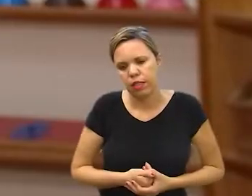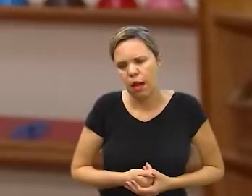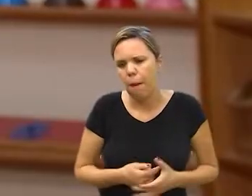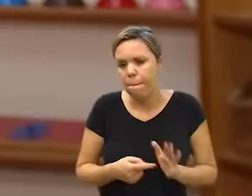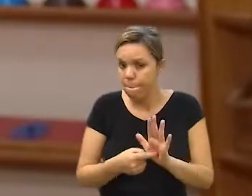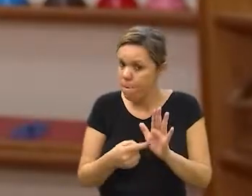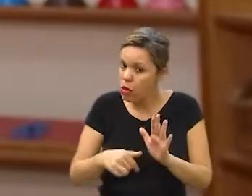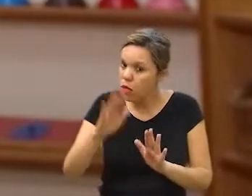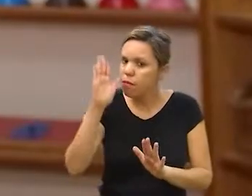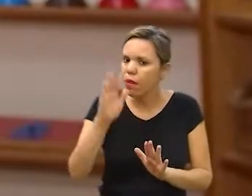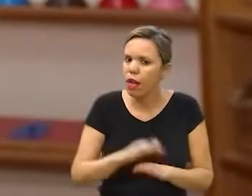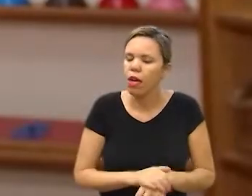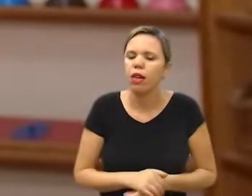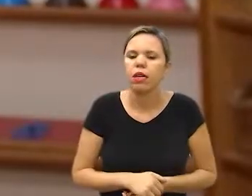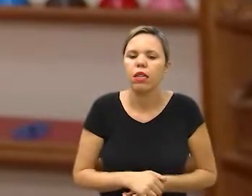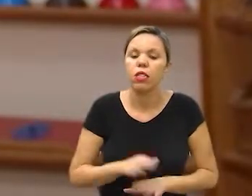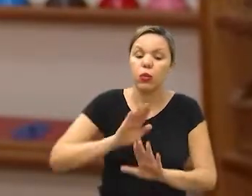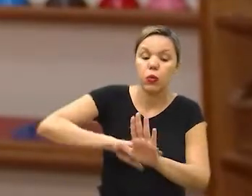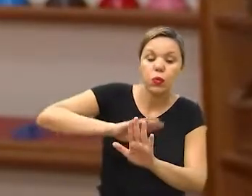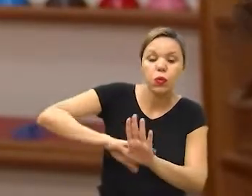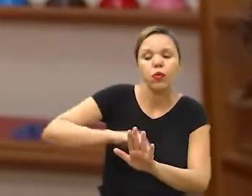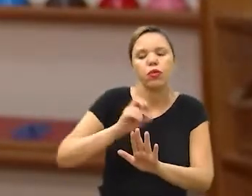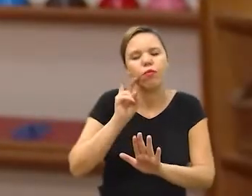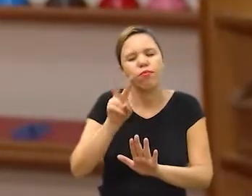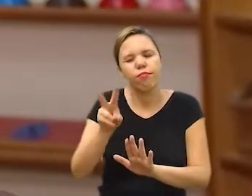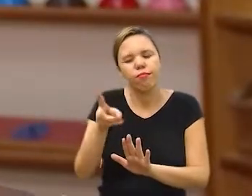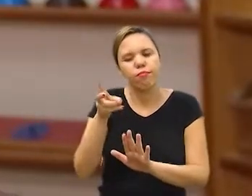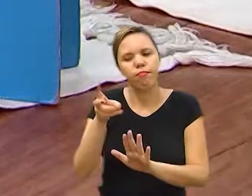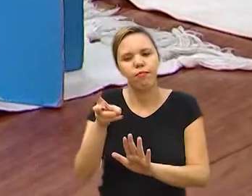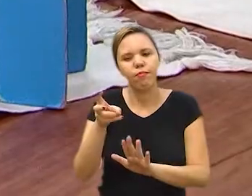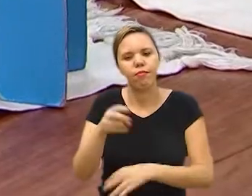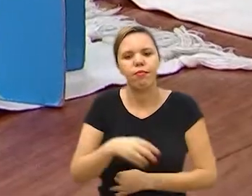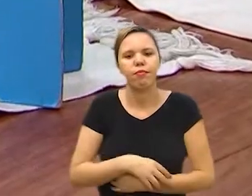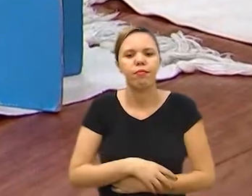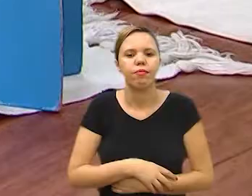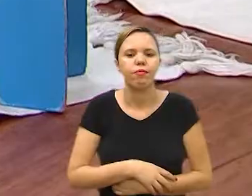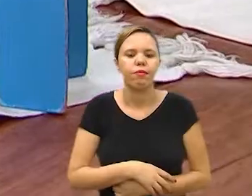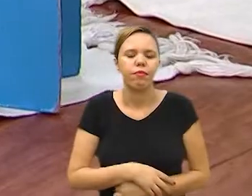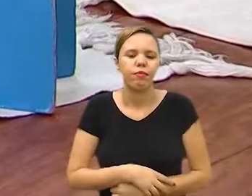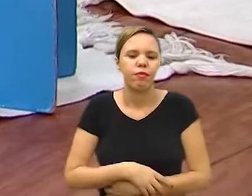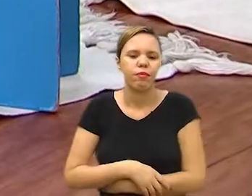aparecem mais, sabe? A gente fica atrás dos bastidores, né?